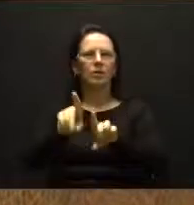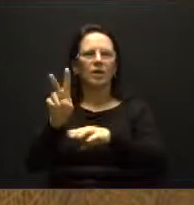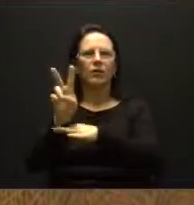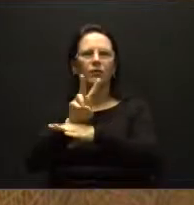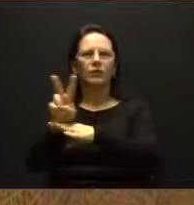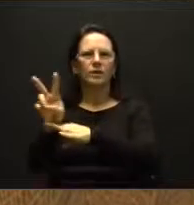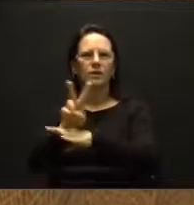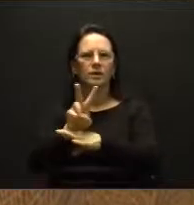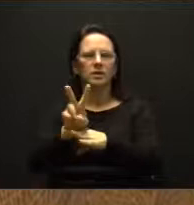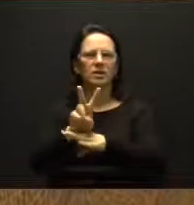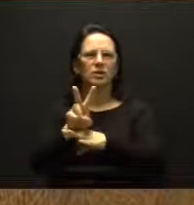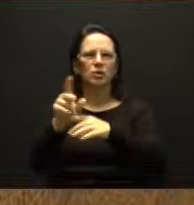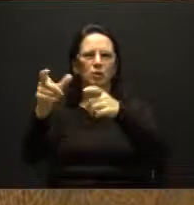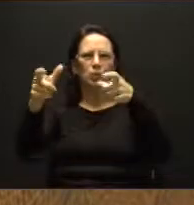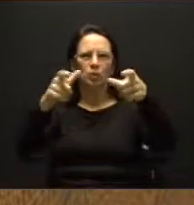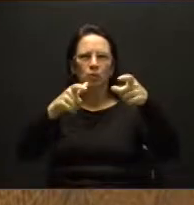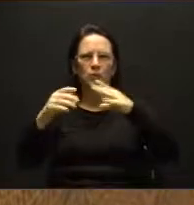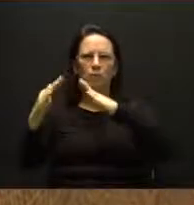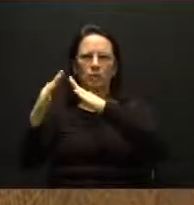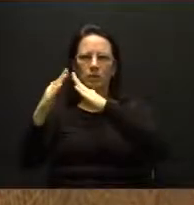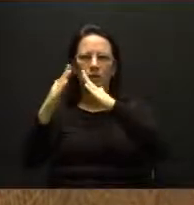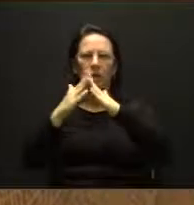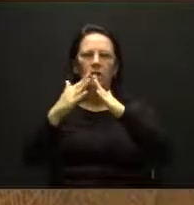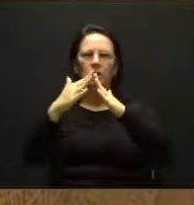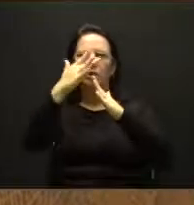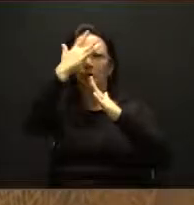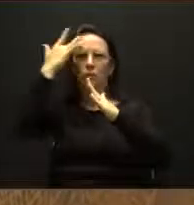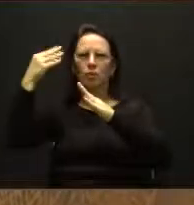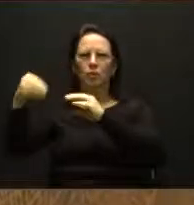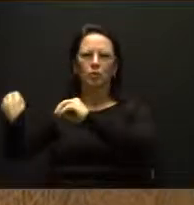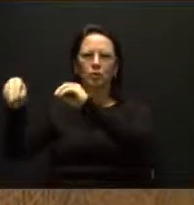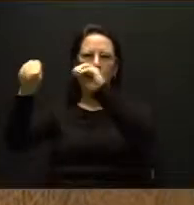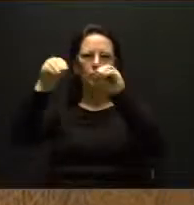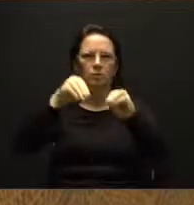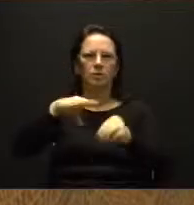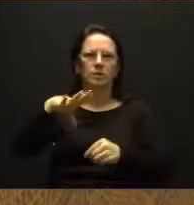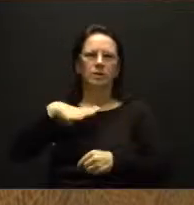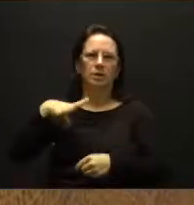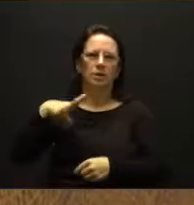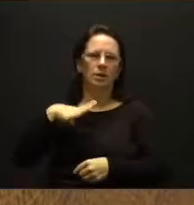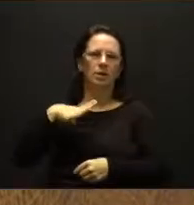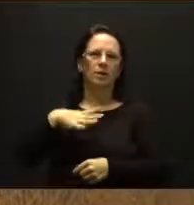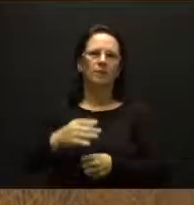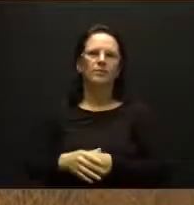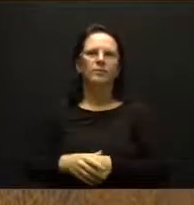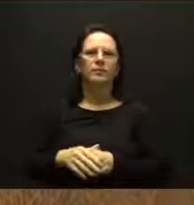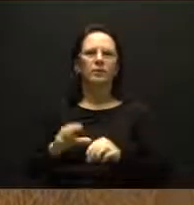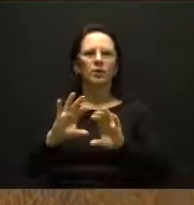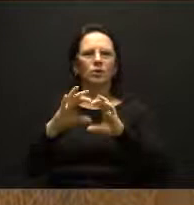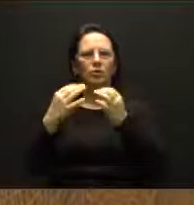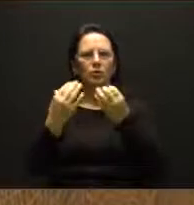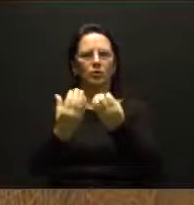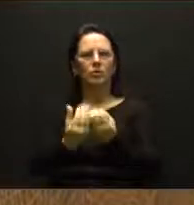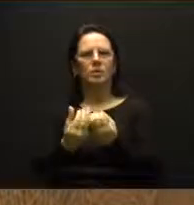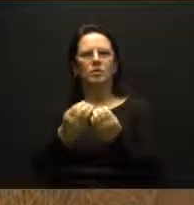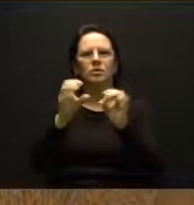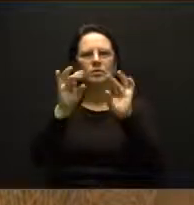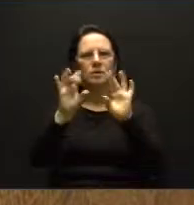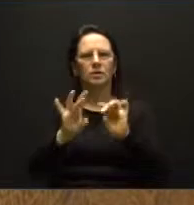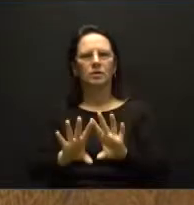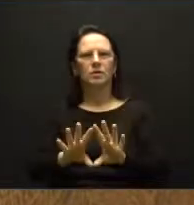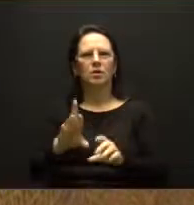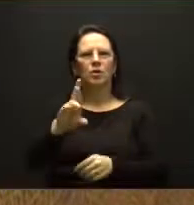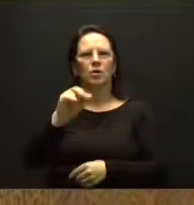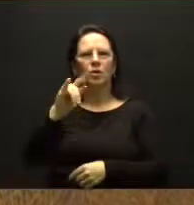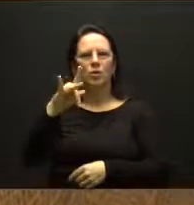alojamentos clandestinos em 18 de abril do corrente ano o senhor presidente da comissão apresentou requerimento